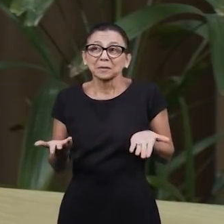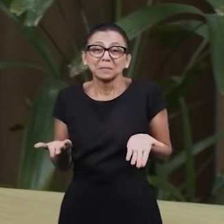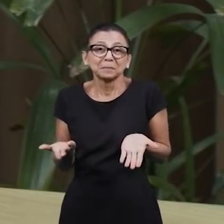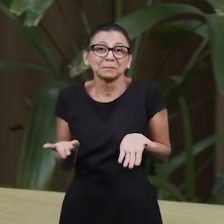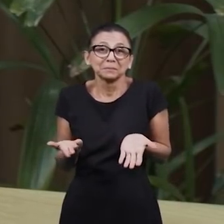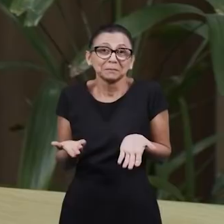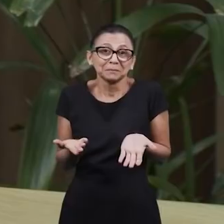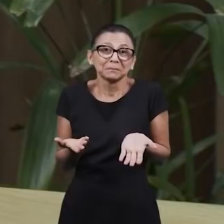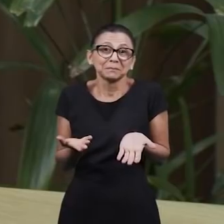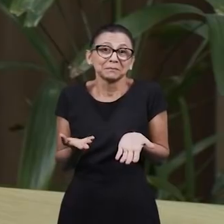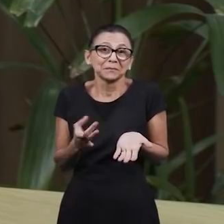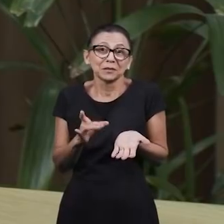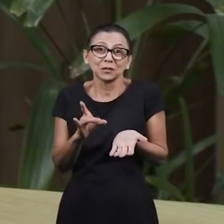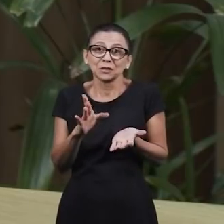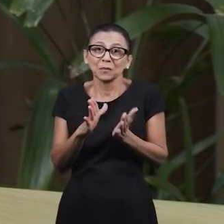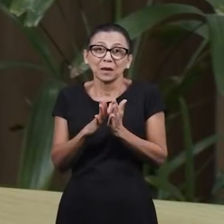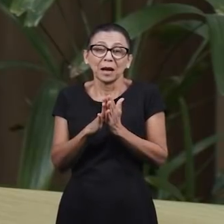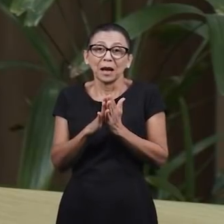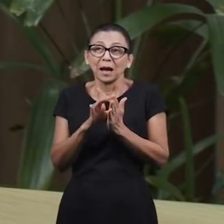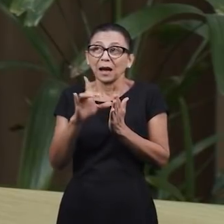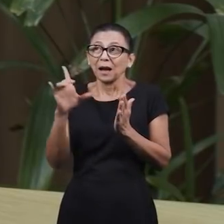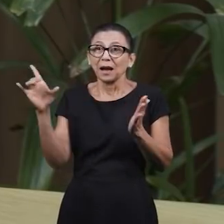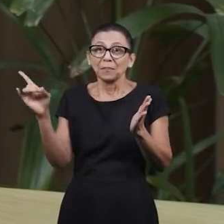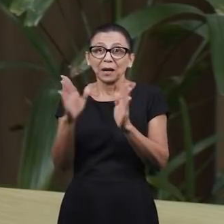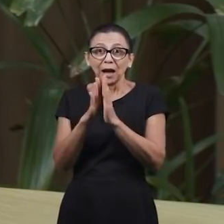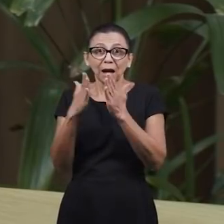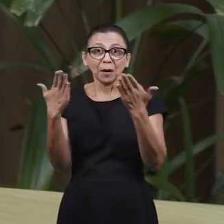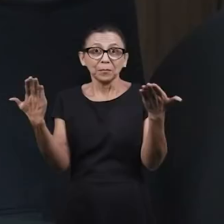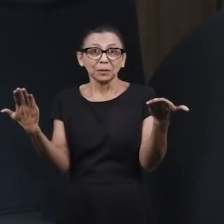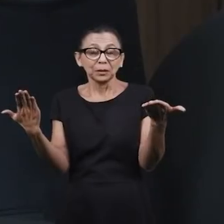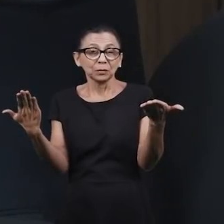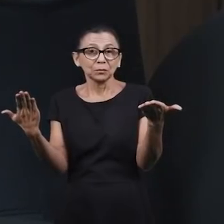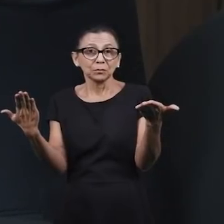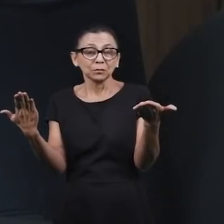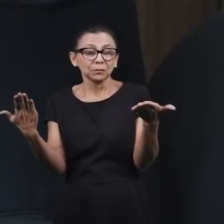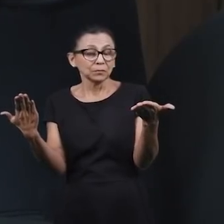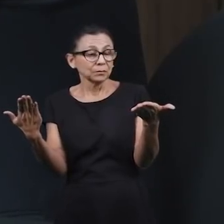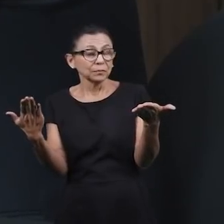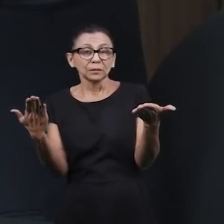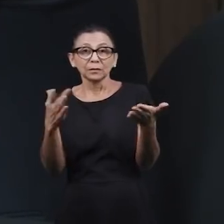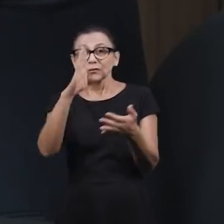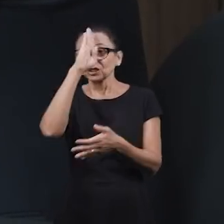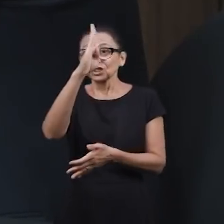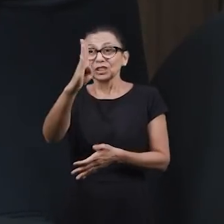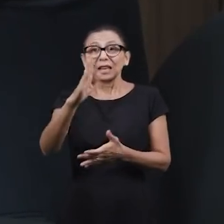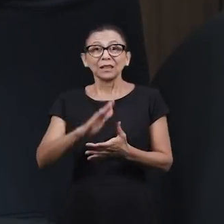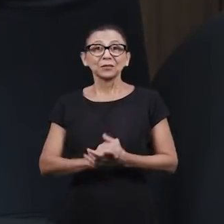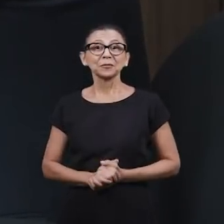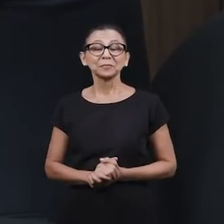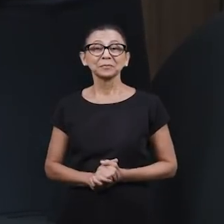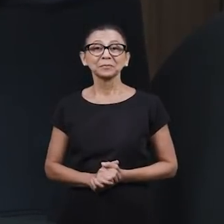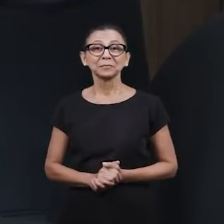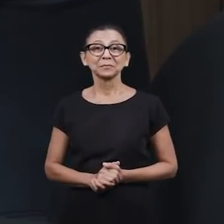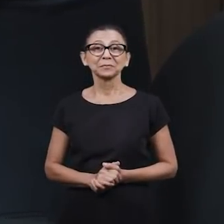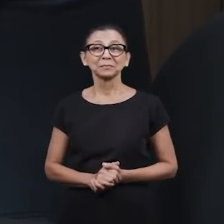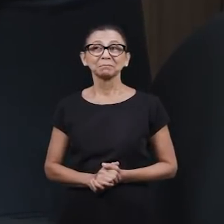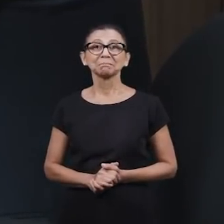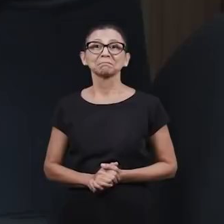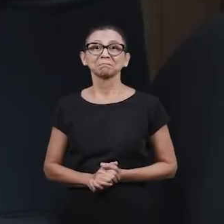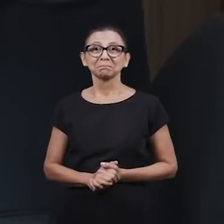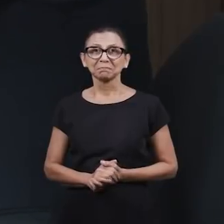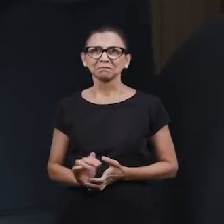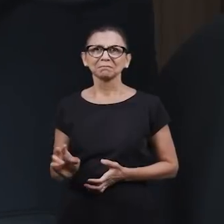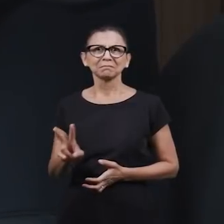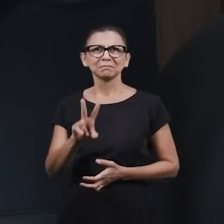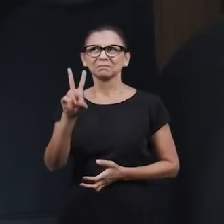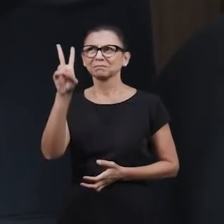culto, não foi a lugar nenhum, e só a Bíblia. Não precisou de que alguém interpretasse isso para ele, foi direto, foi claro. Então, assim, ela